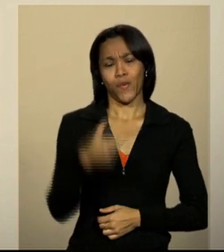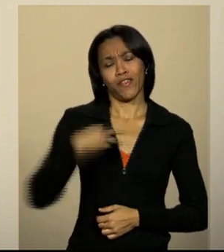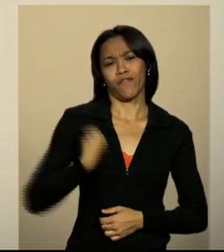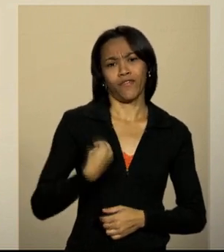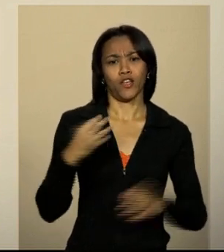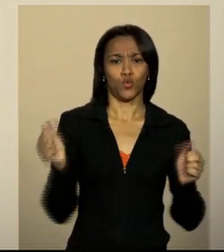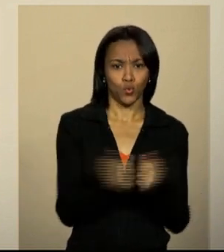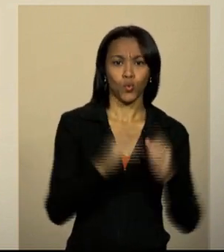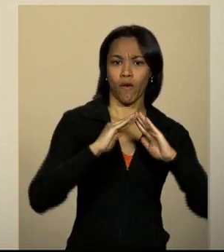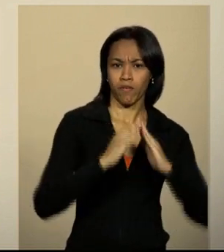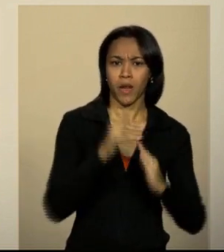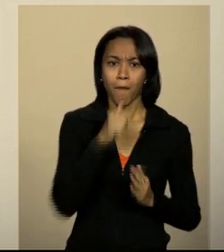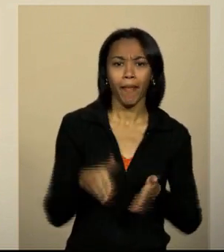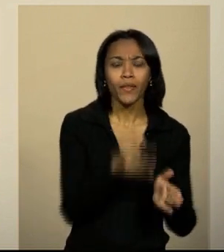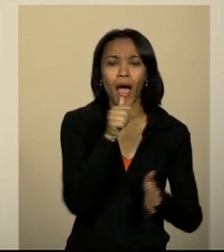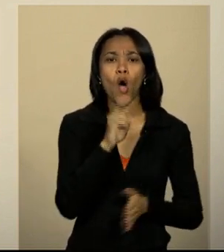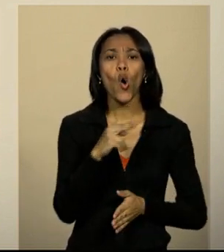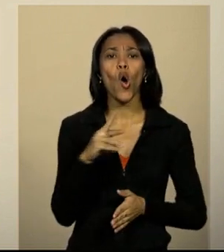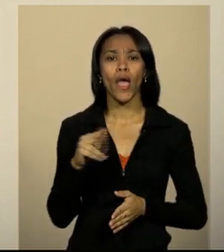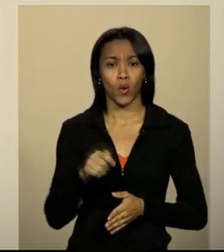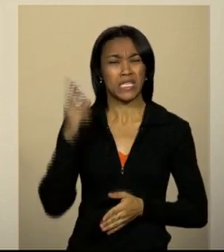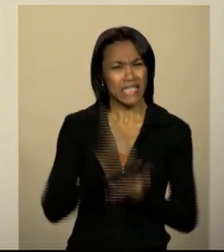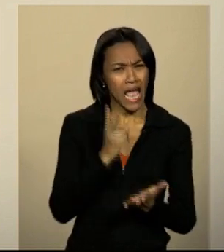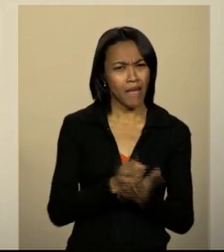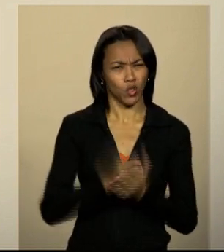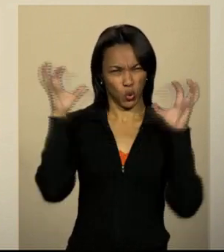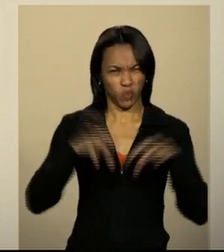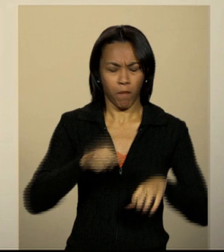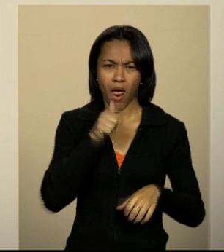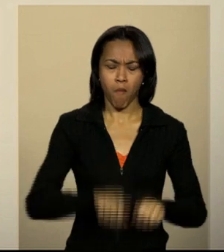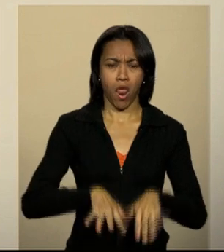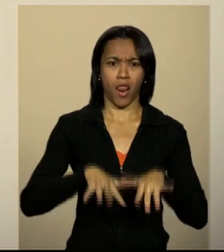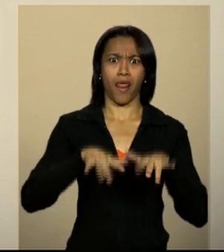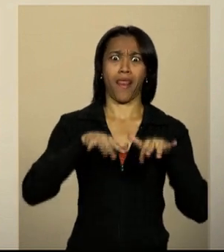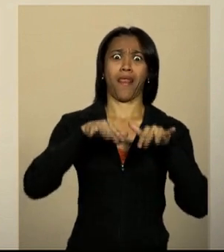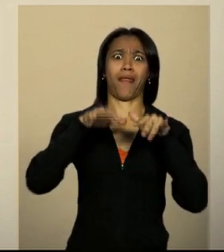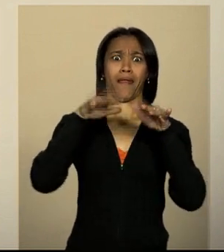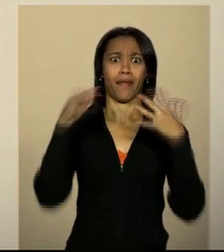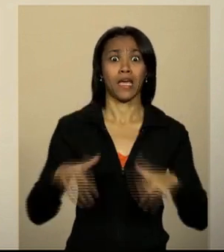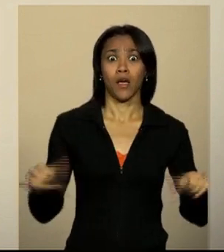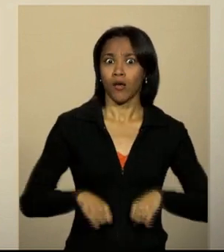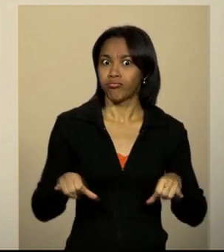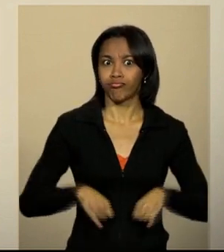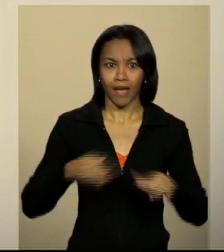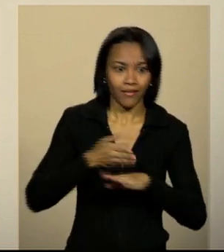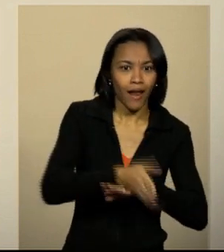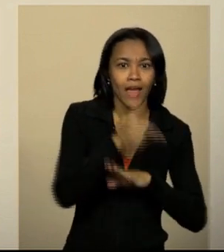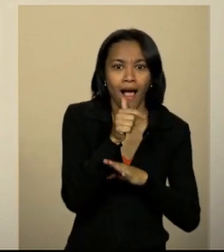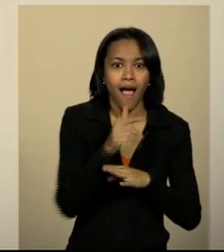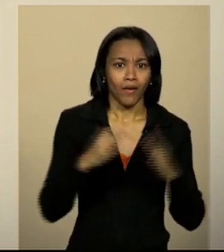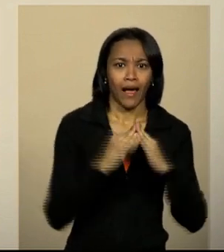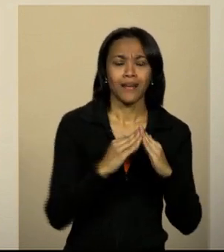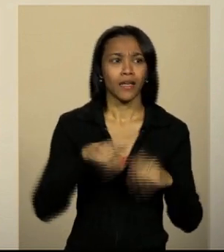morava com a família no córrego prosa toda vez que o chovia forte era um Deus nos acuda a água subia entrava na casa e às